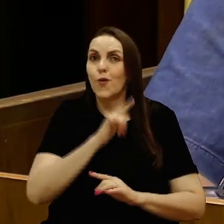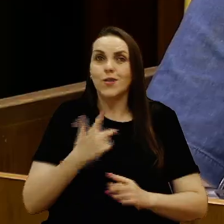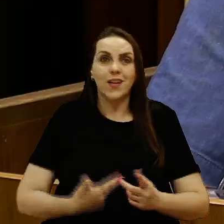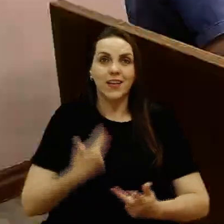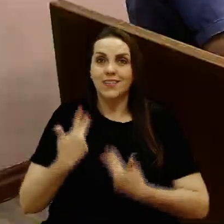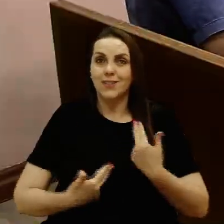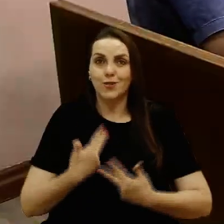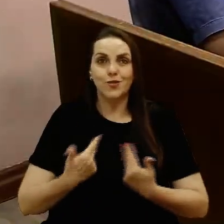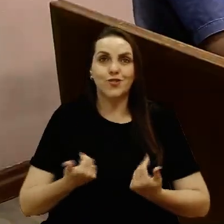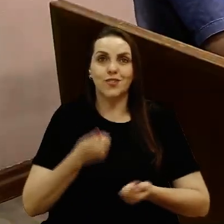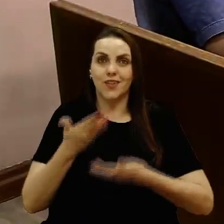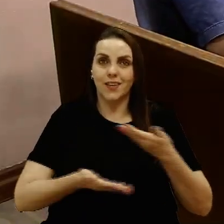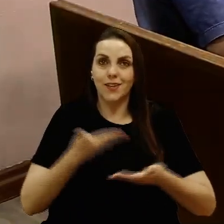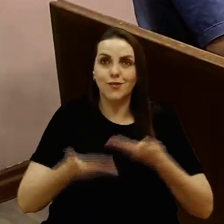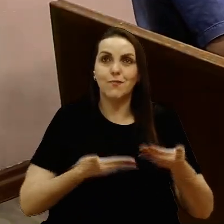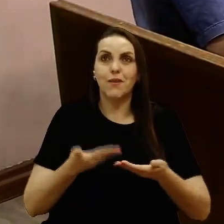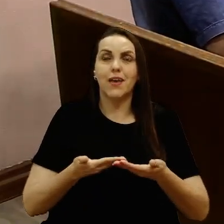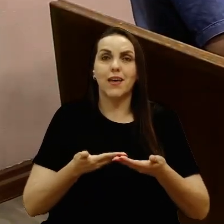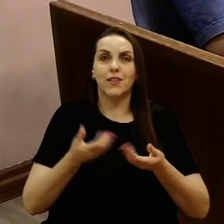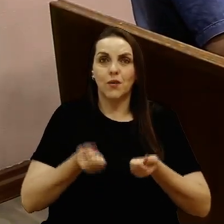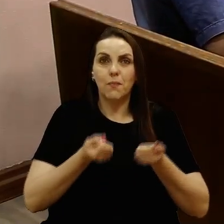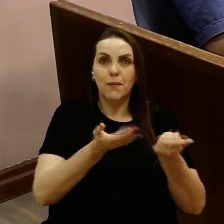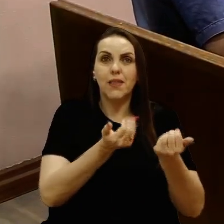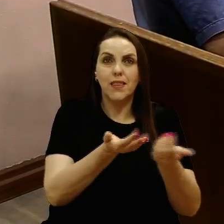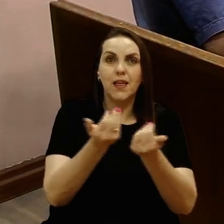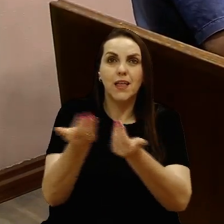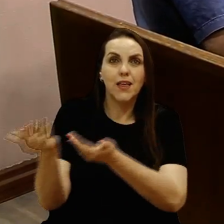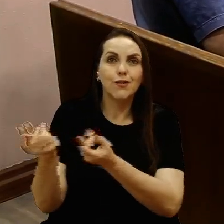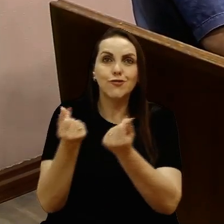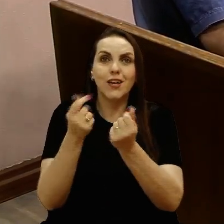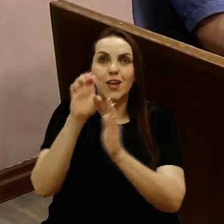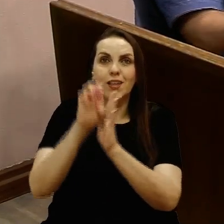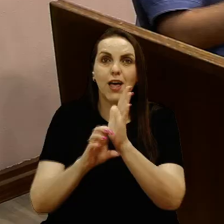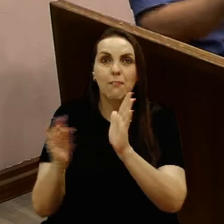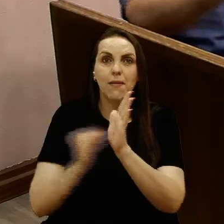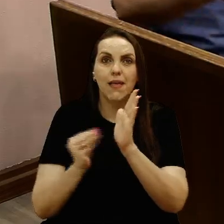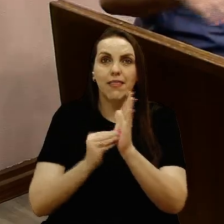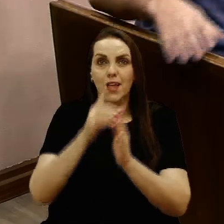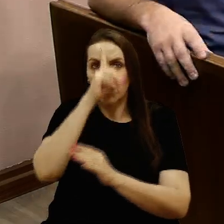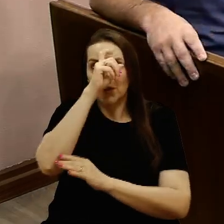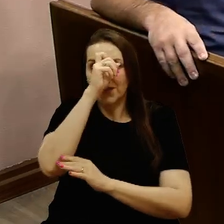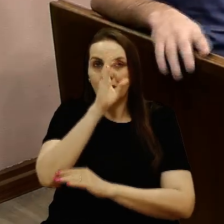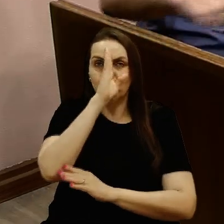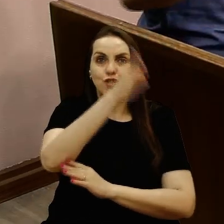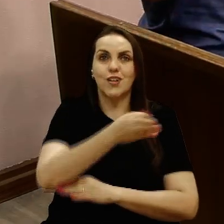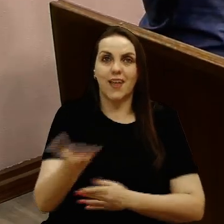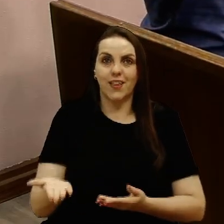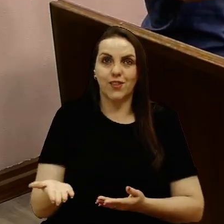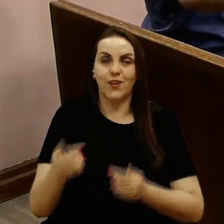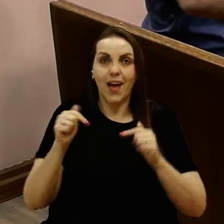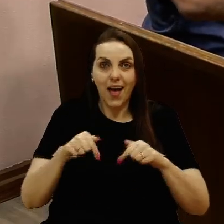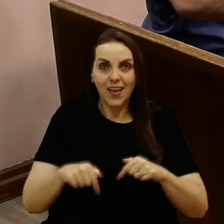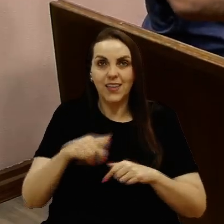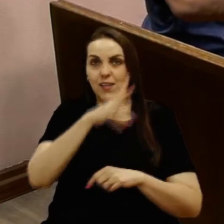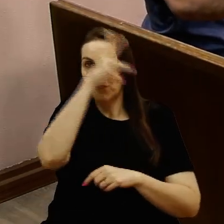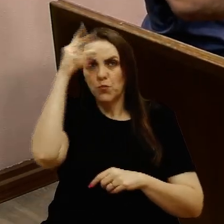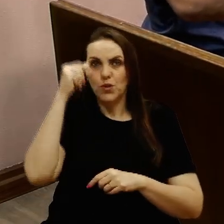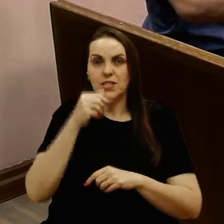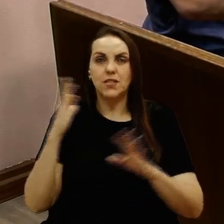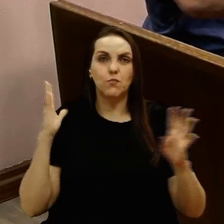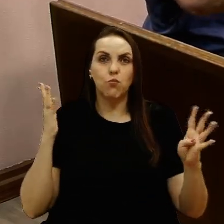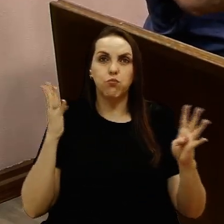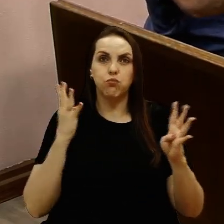consultas mandando para os hospitais. Mandando para o município é a garantia que nós vamos zerar essas listas de espera de